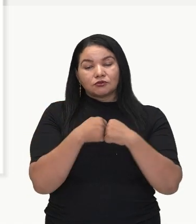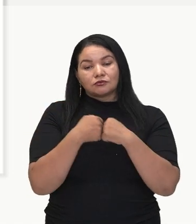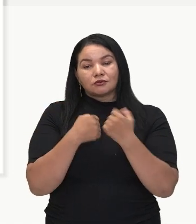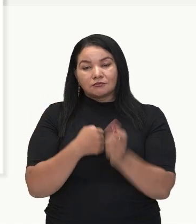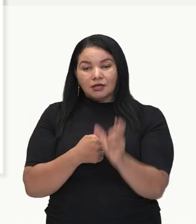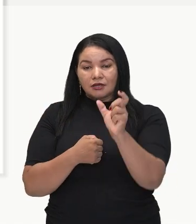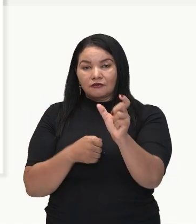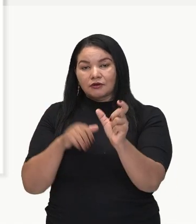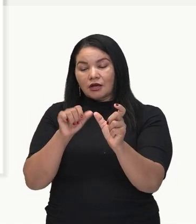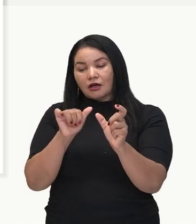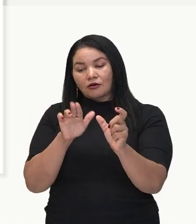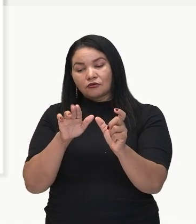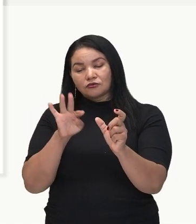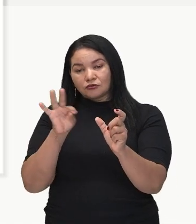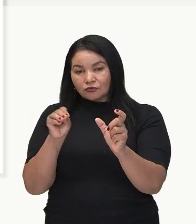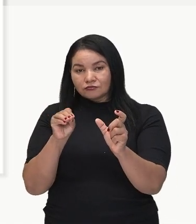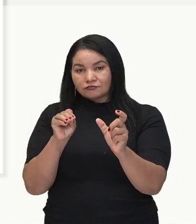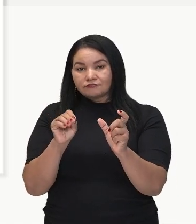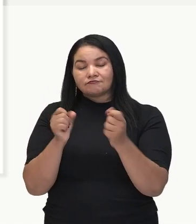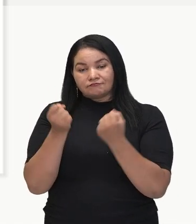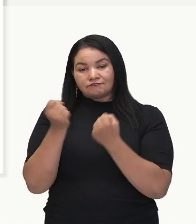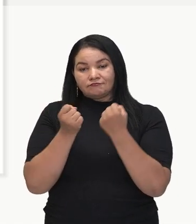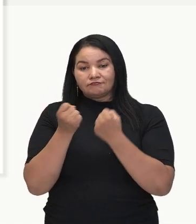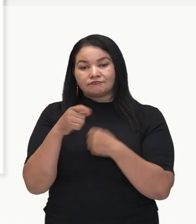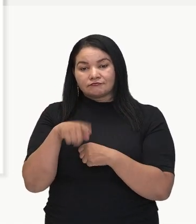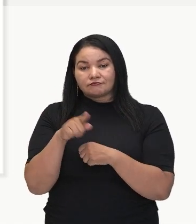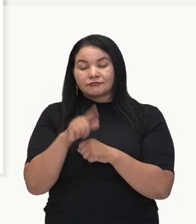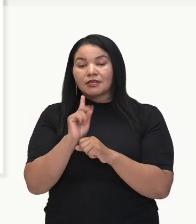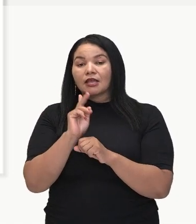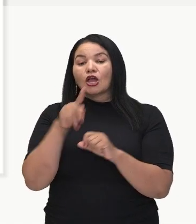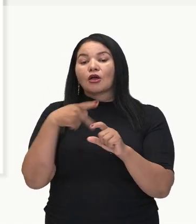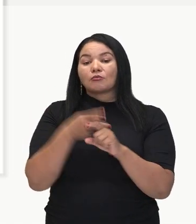né? Automóvel, após um